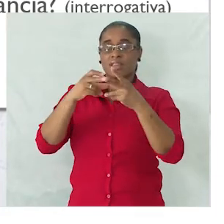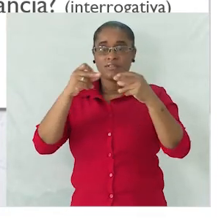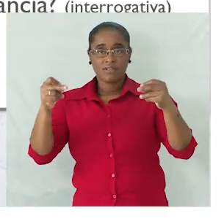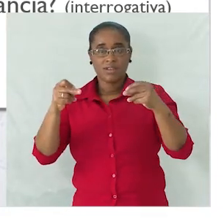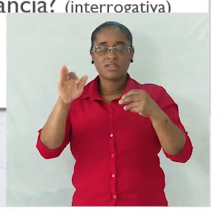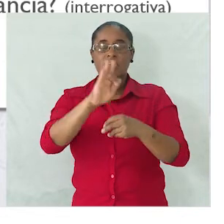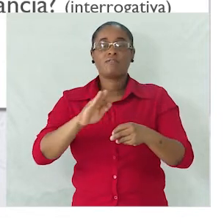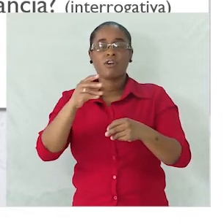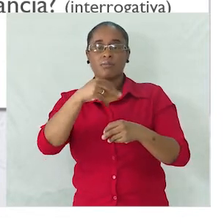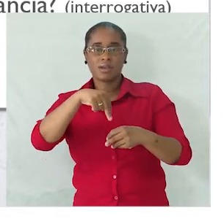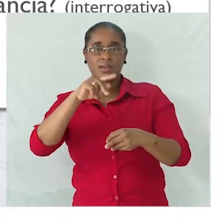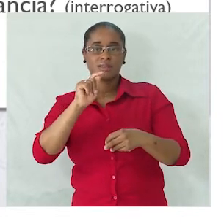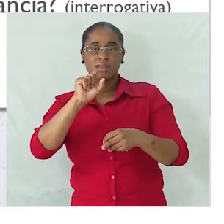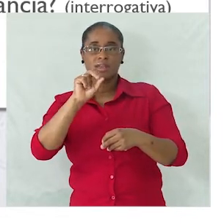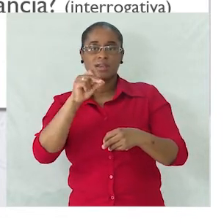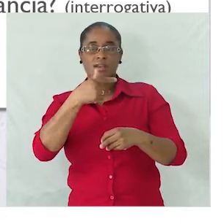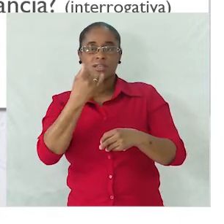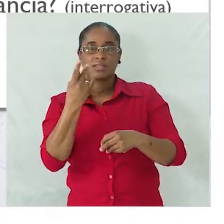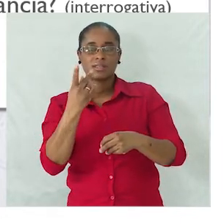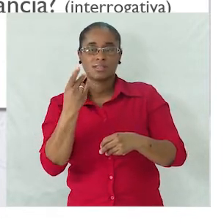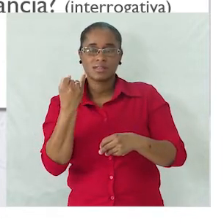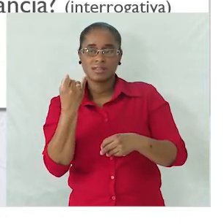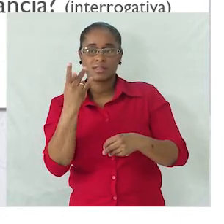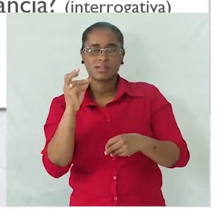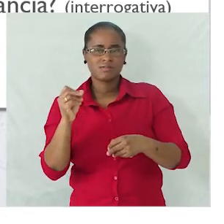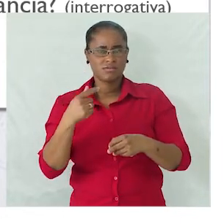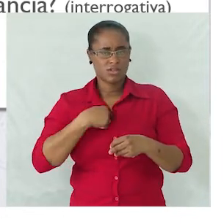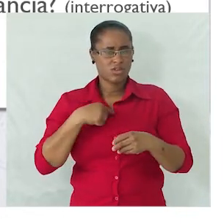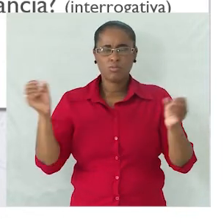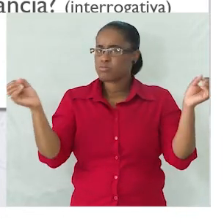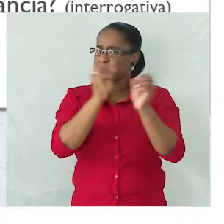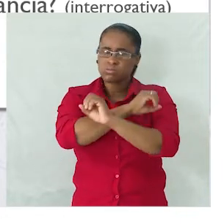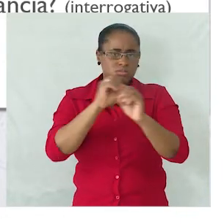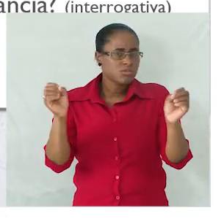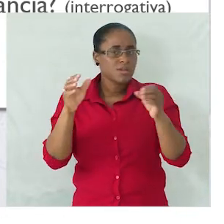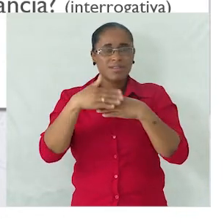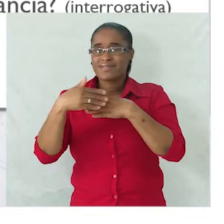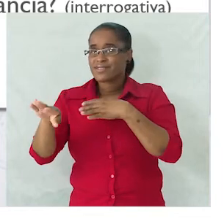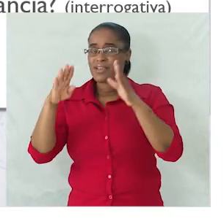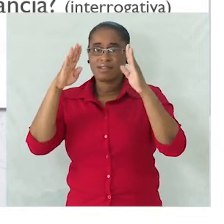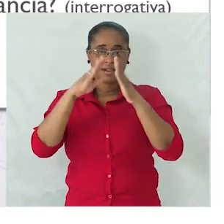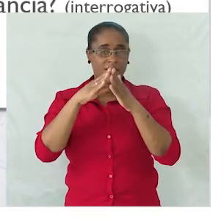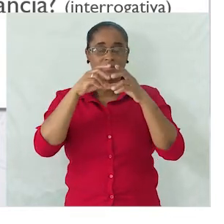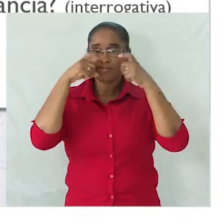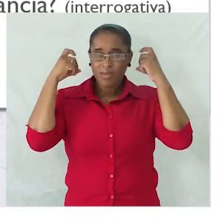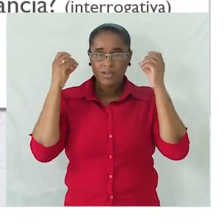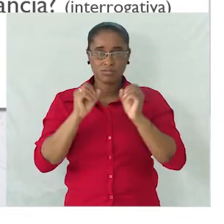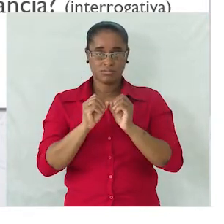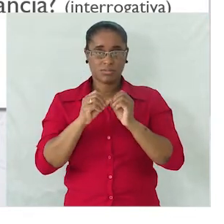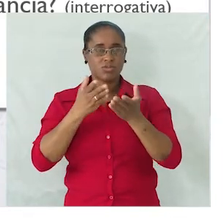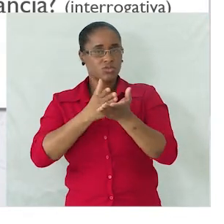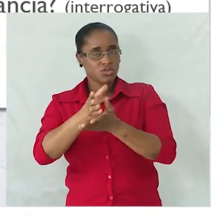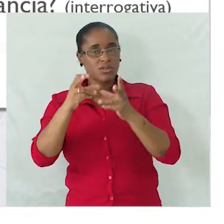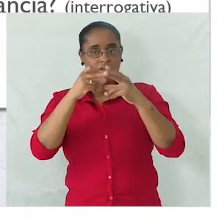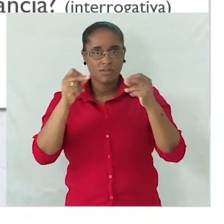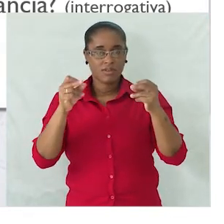negativa. Eu nunca saio de casa sem máscara. Continua sendo uma frase declarativa, mas aqui tem uma palavra